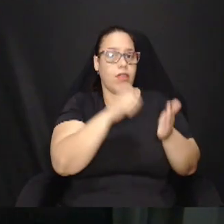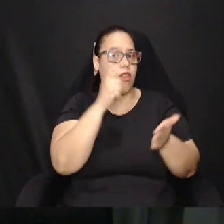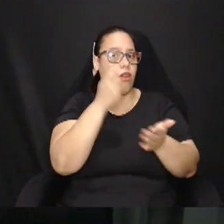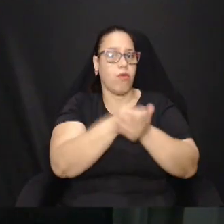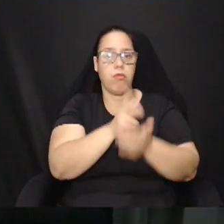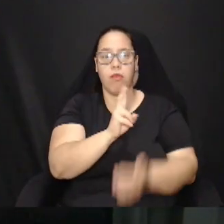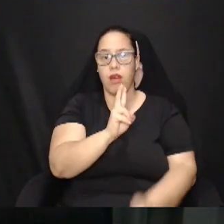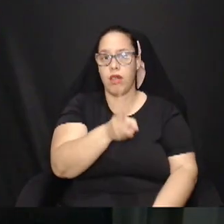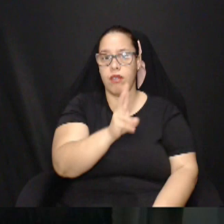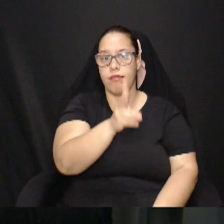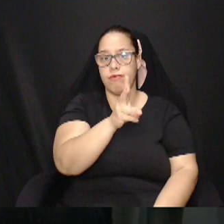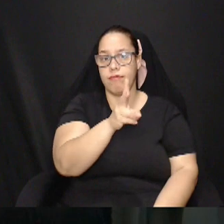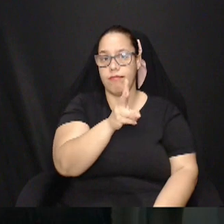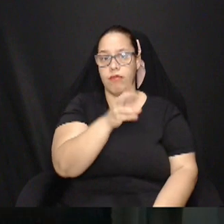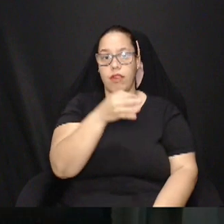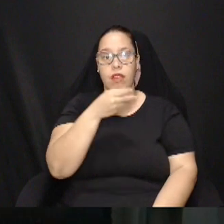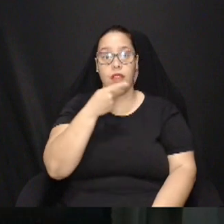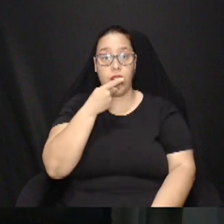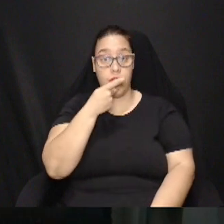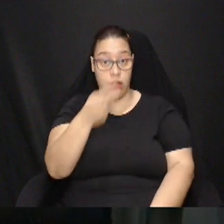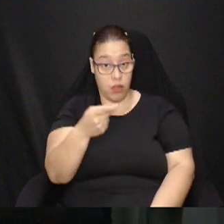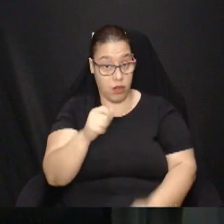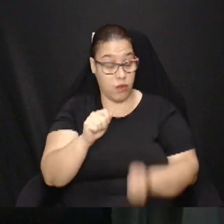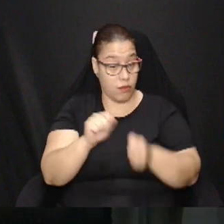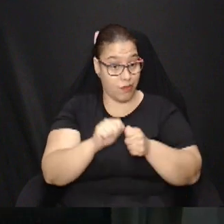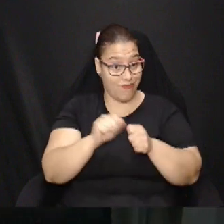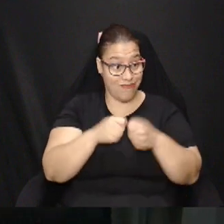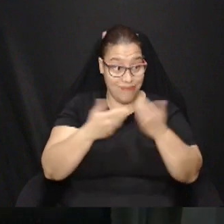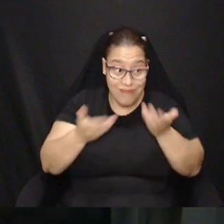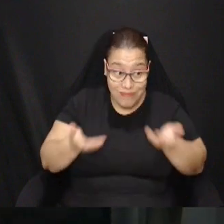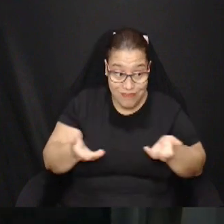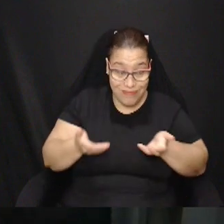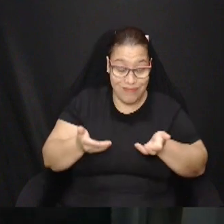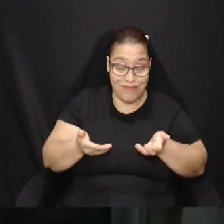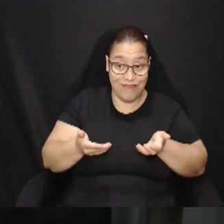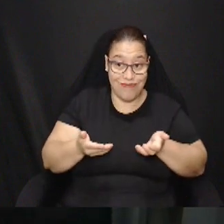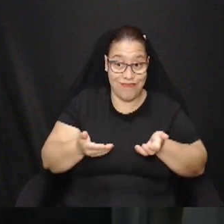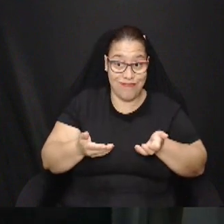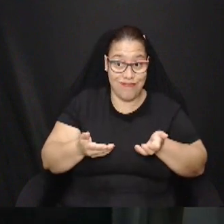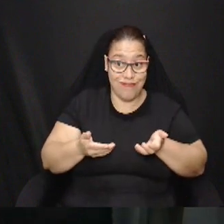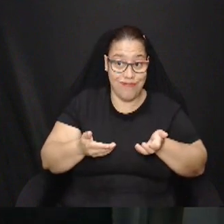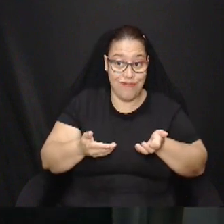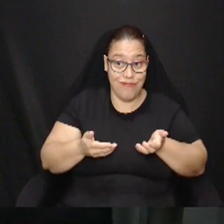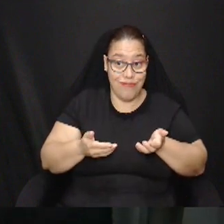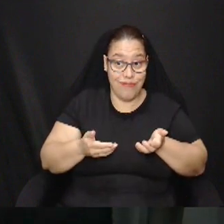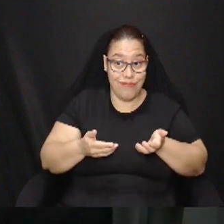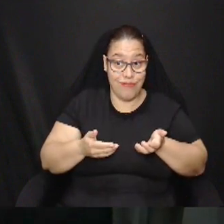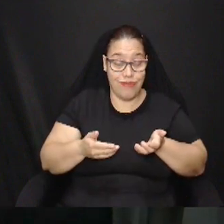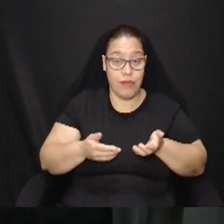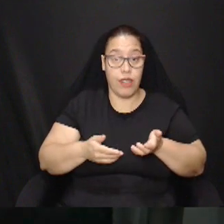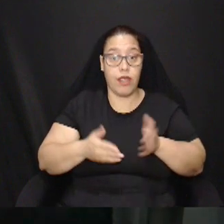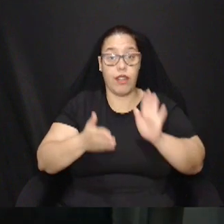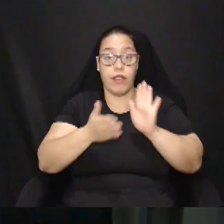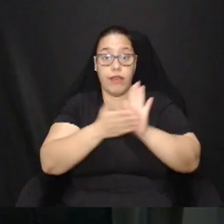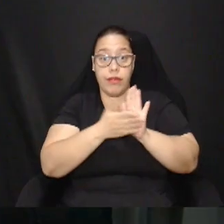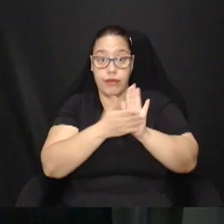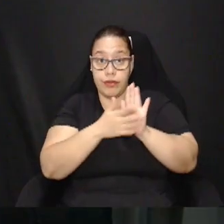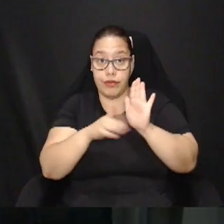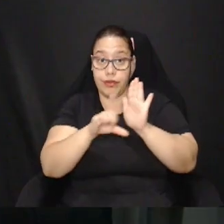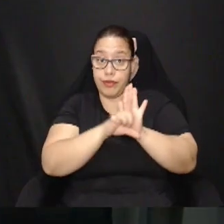Ninguém diz o que se está fazendo com isso. Então existe um vácuo legal, a pesar de que existen